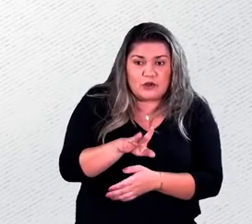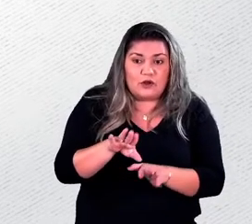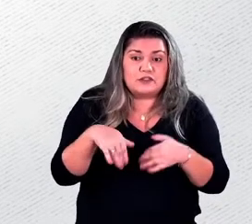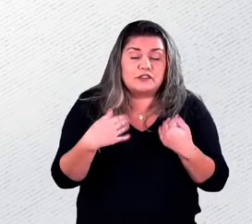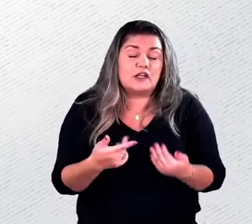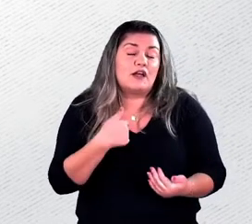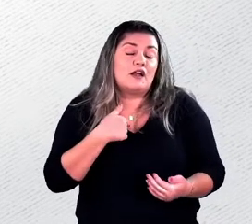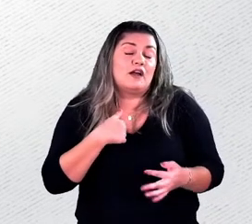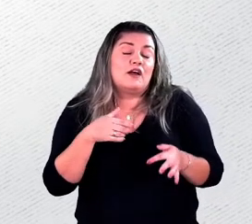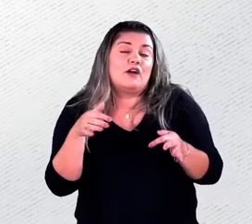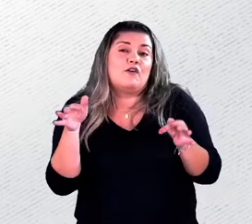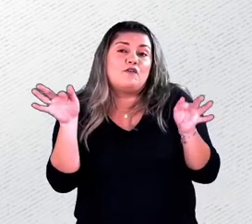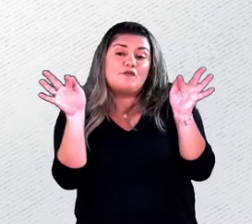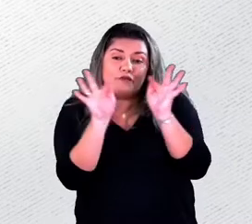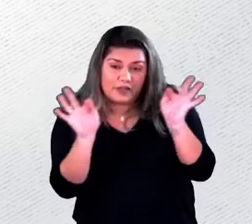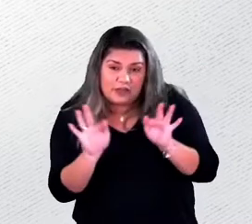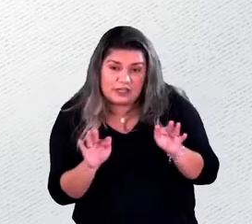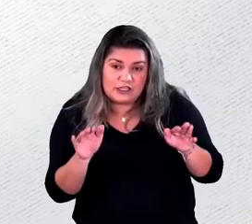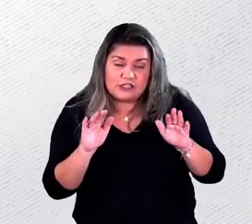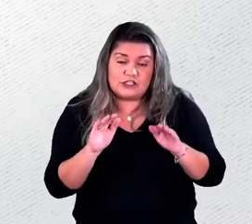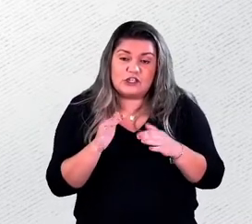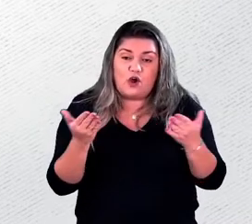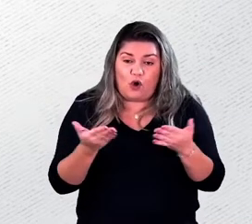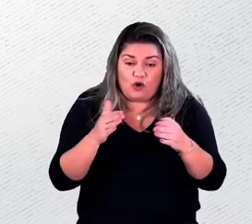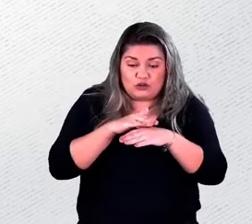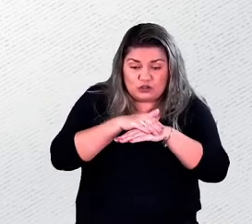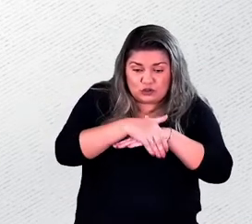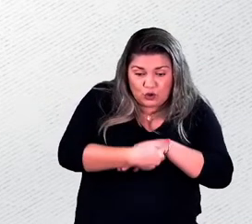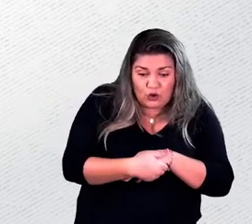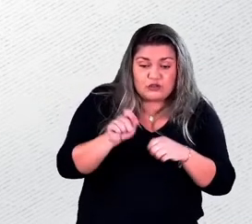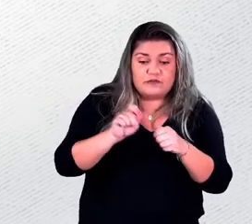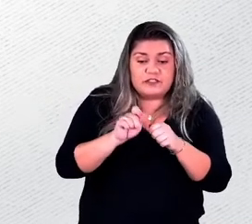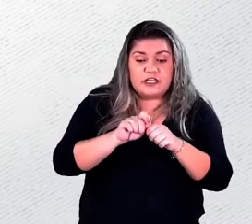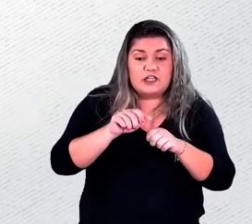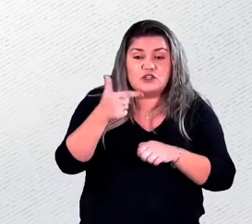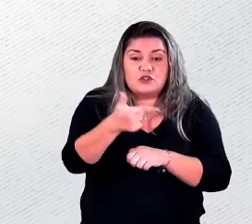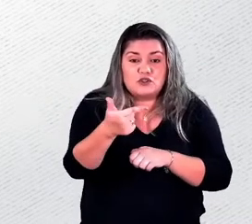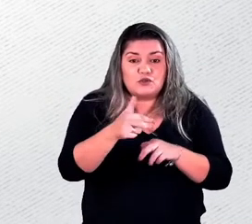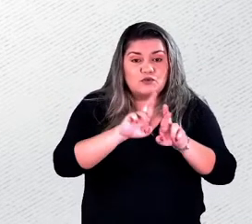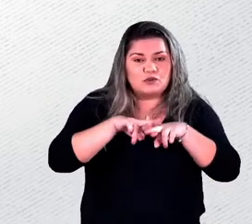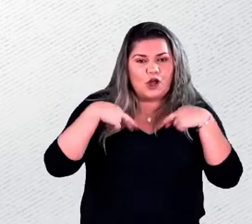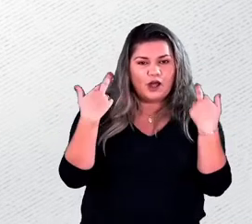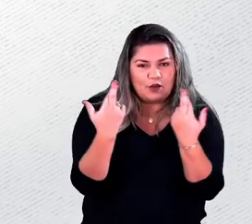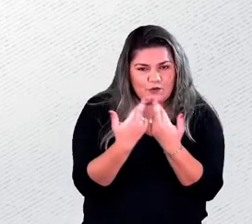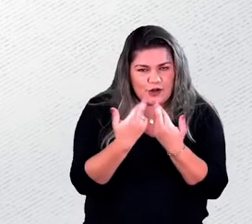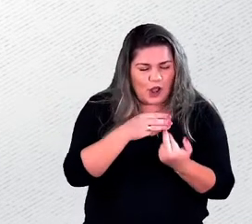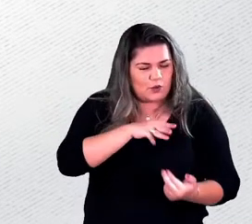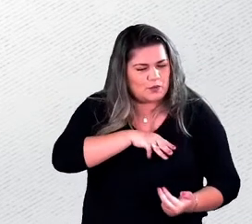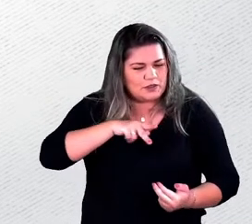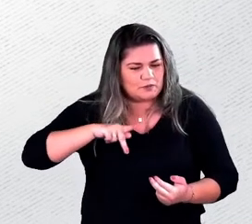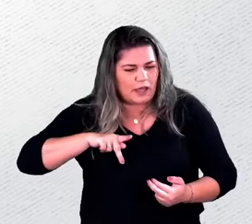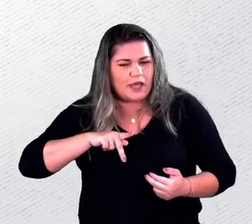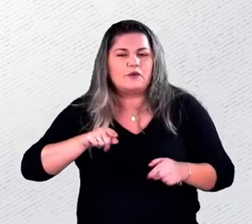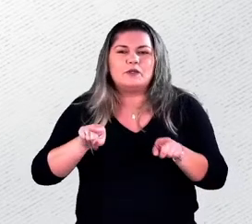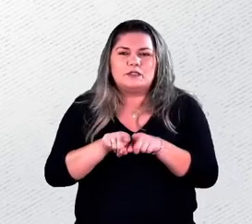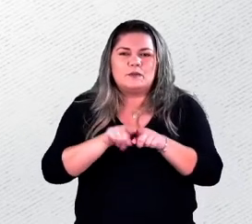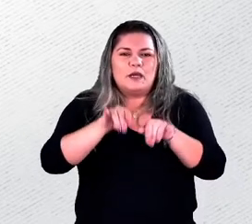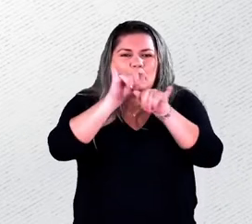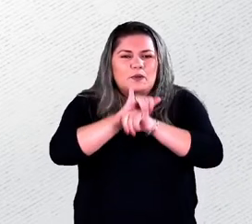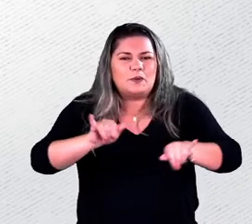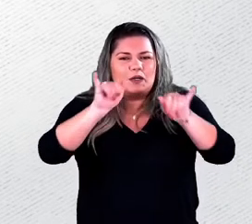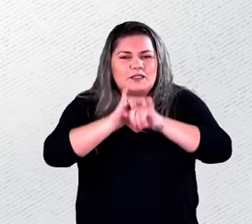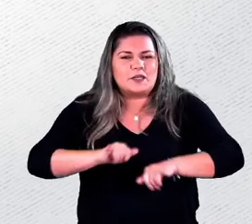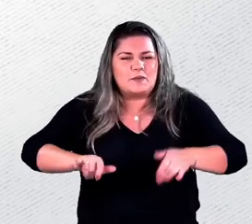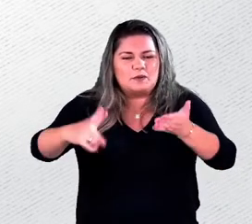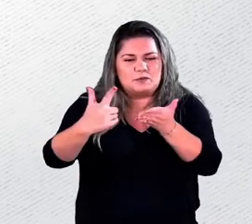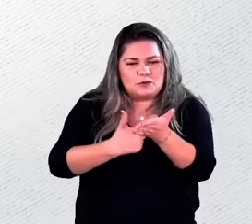ver aqui nessa noite é nossa celebramos A segunda reunião do nosso grupo de trabalho do cnmp e o lançamento de uma obra